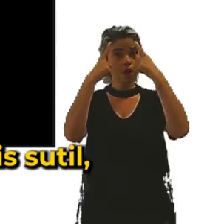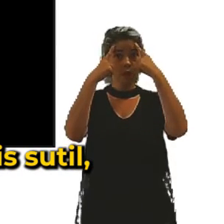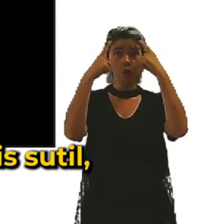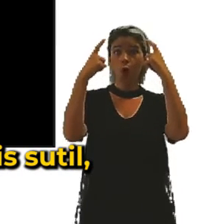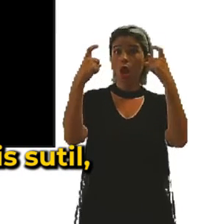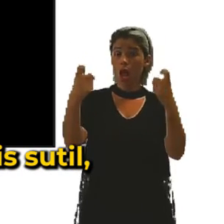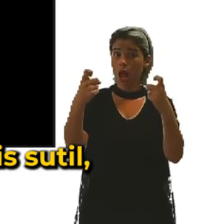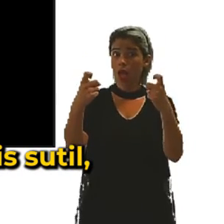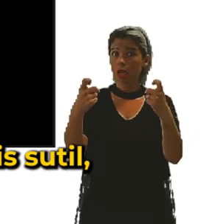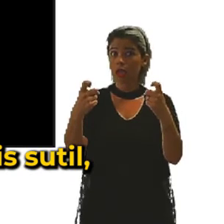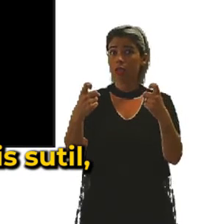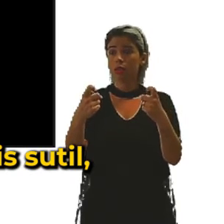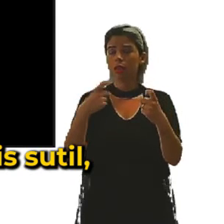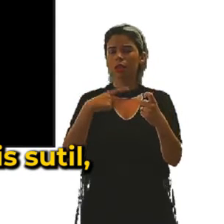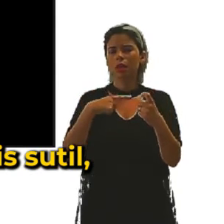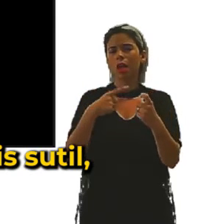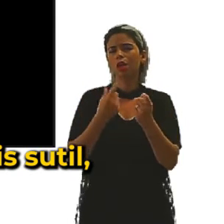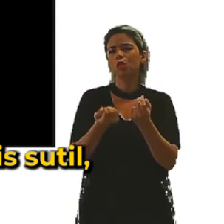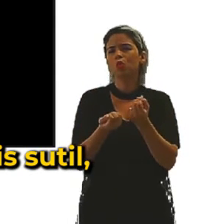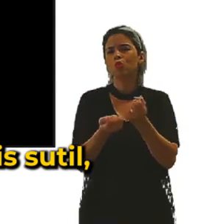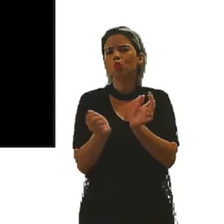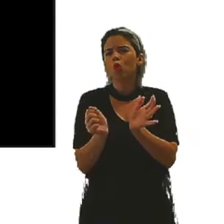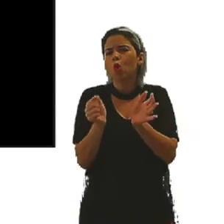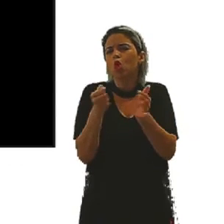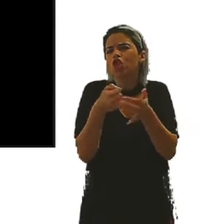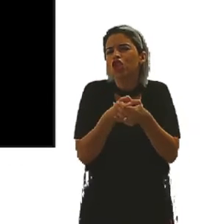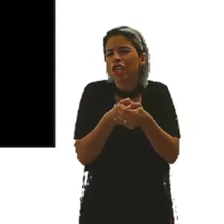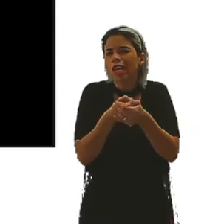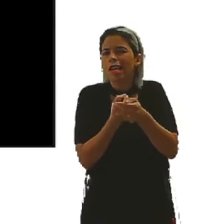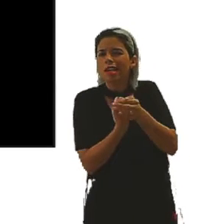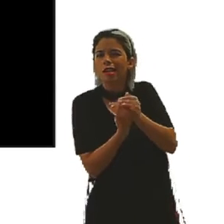violência mais sutil, uma violência